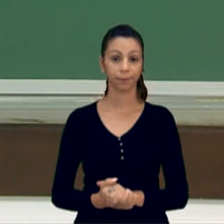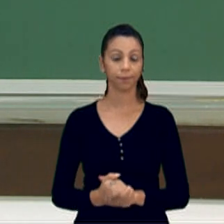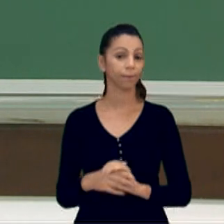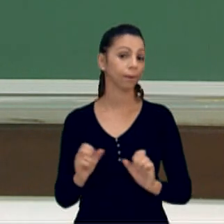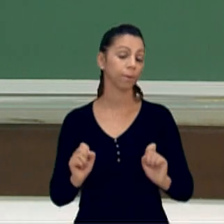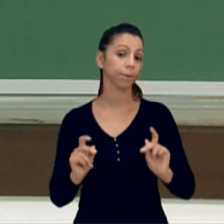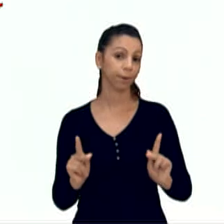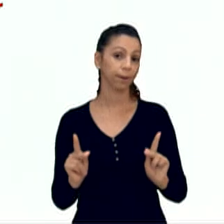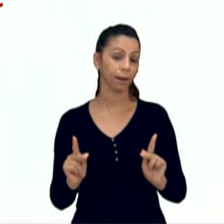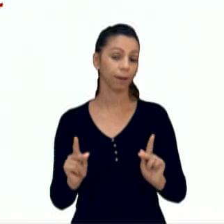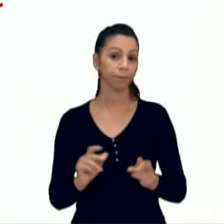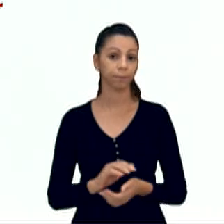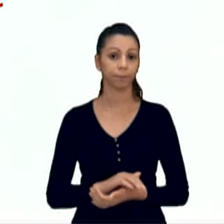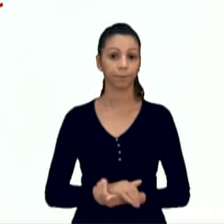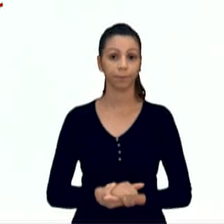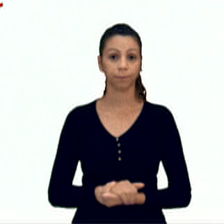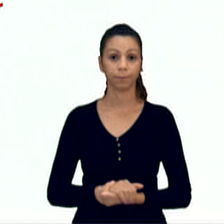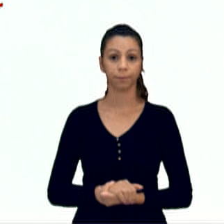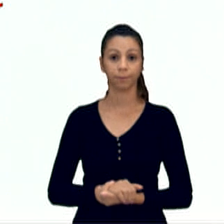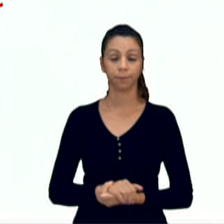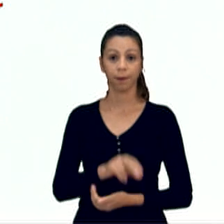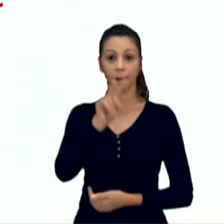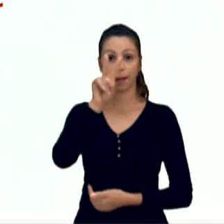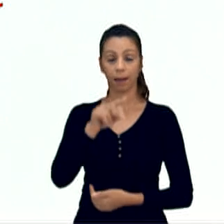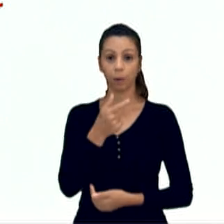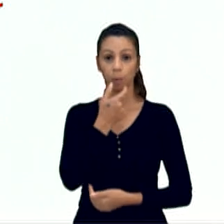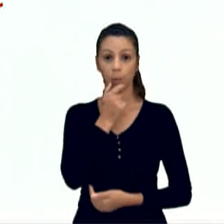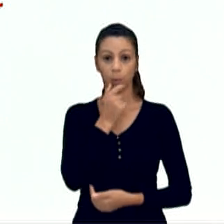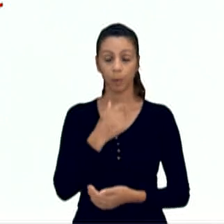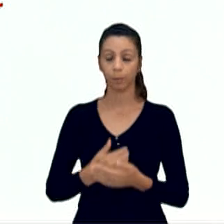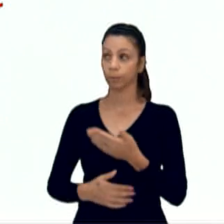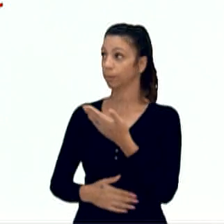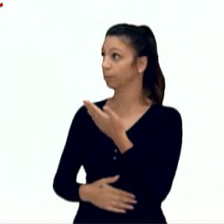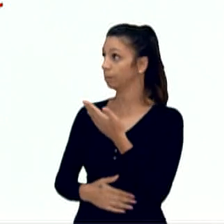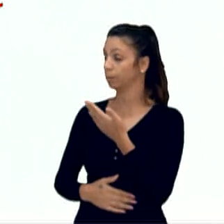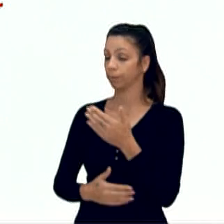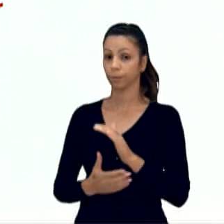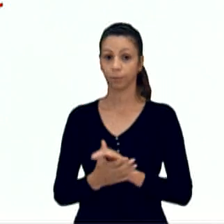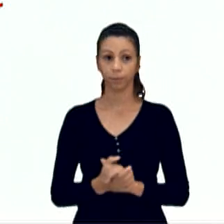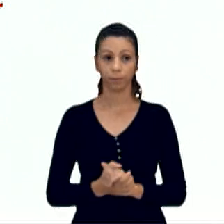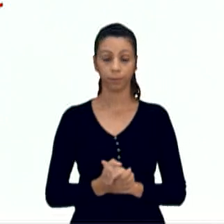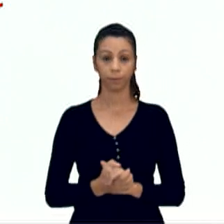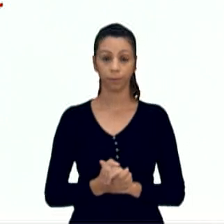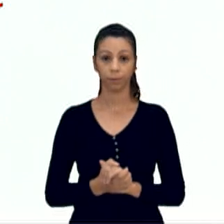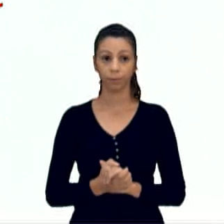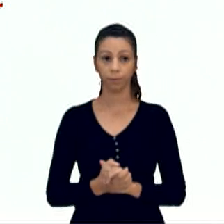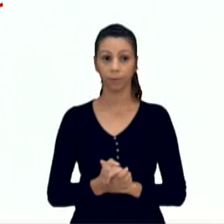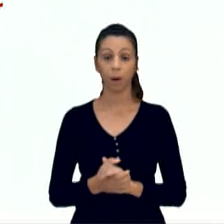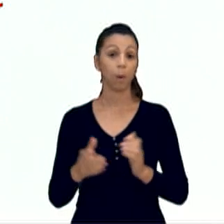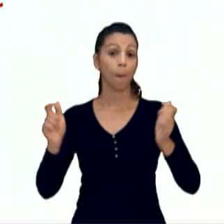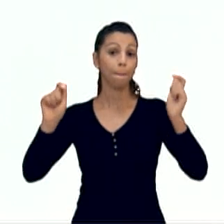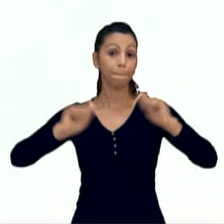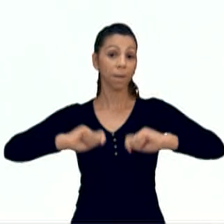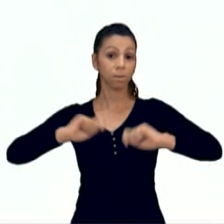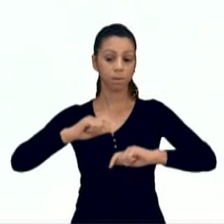Ok. So, must, nessa frase, indica necessidade. Eu preciso ir. A